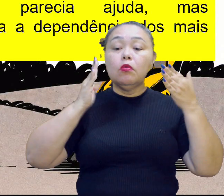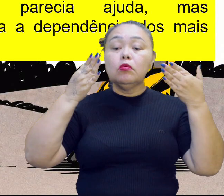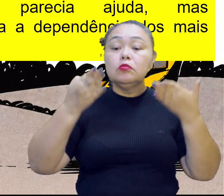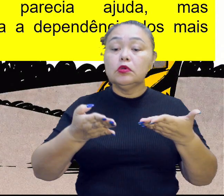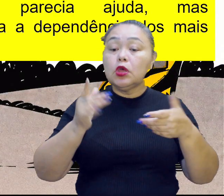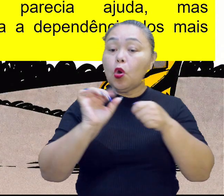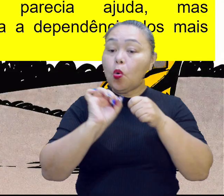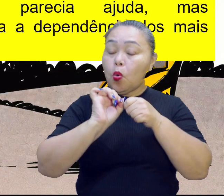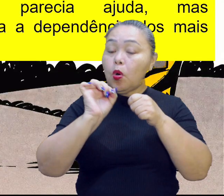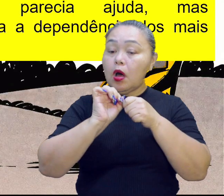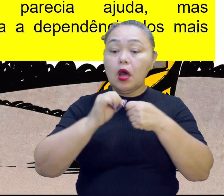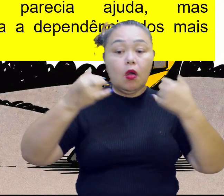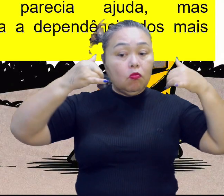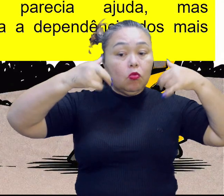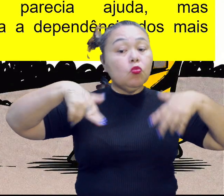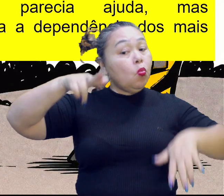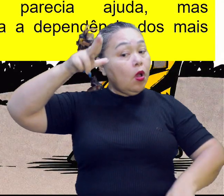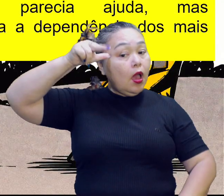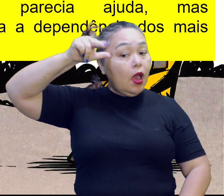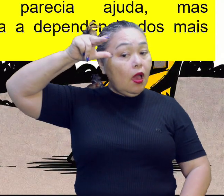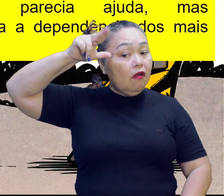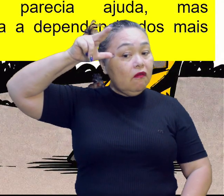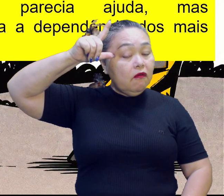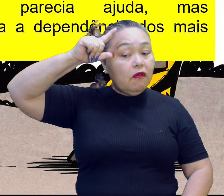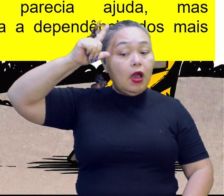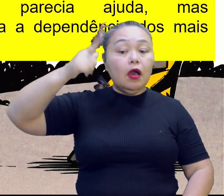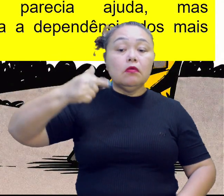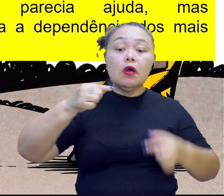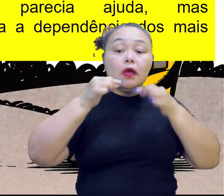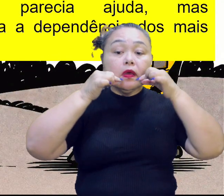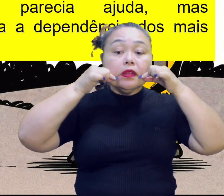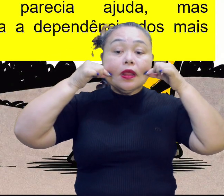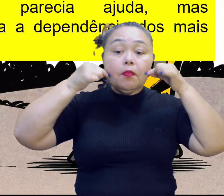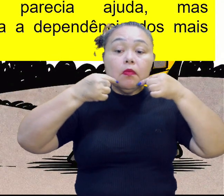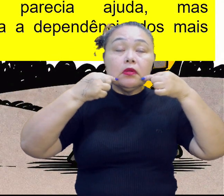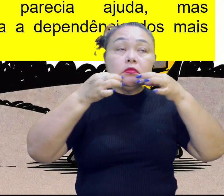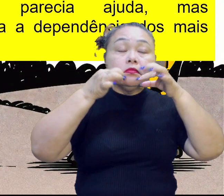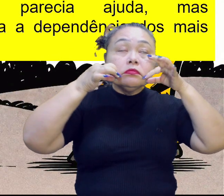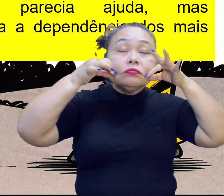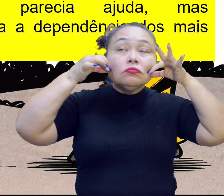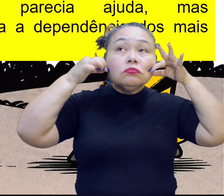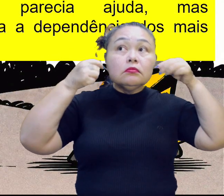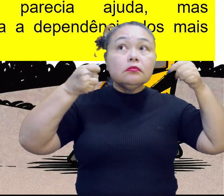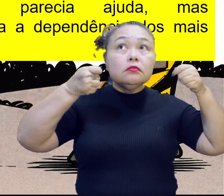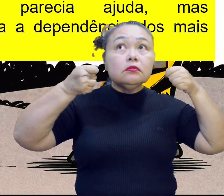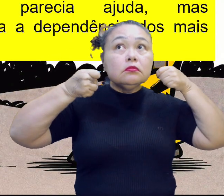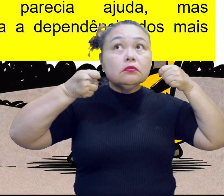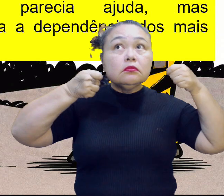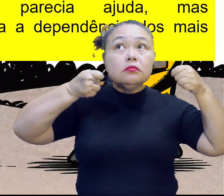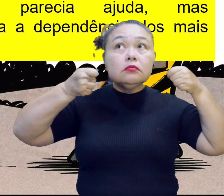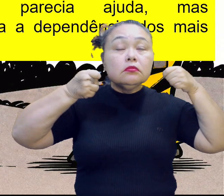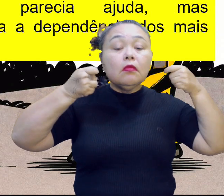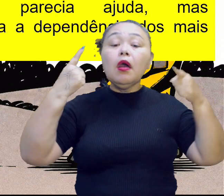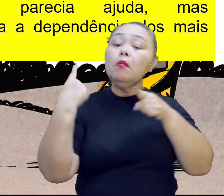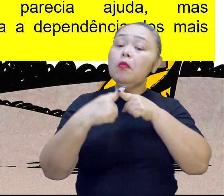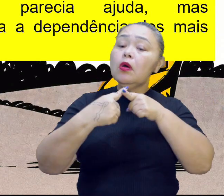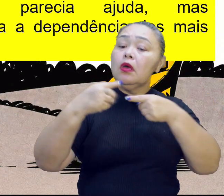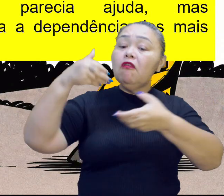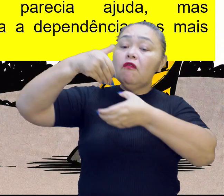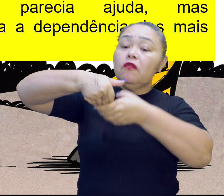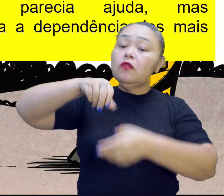na boca do cavalo, e aí você vai puxando e guiando esse cavalo. Mas por que voto de